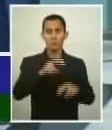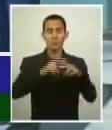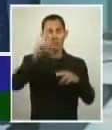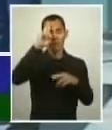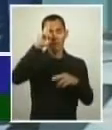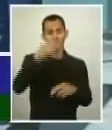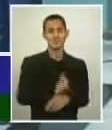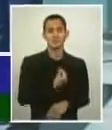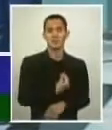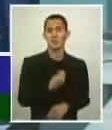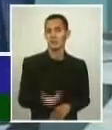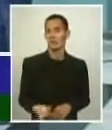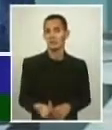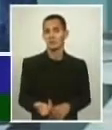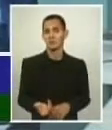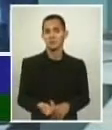ordem então vigente